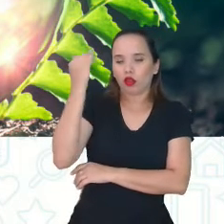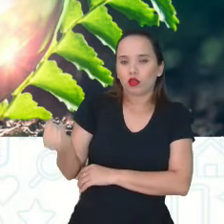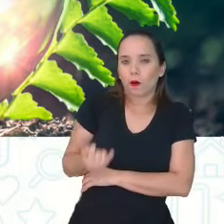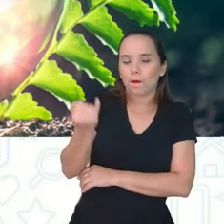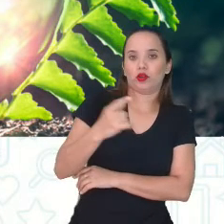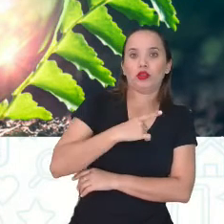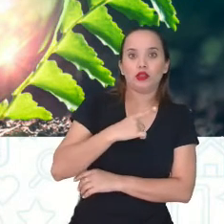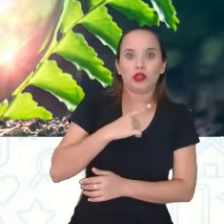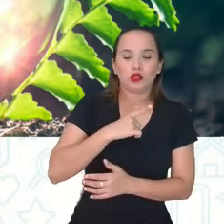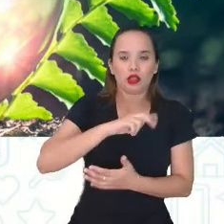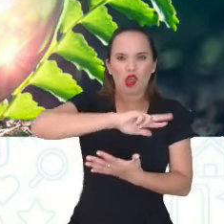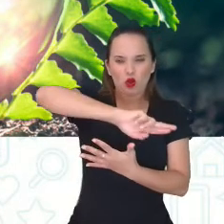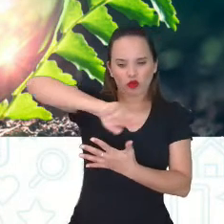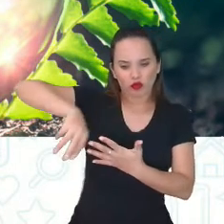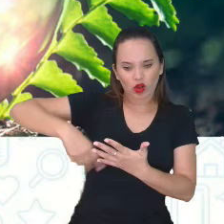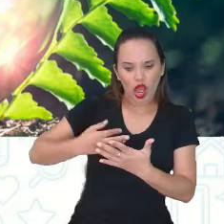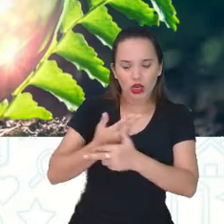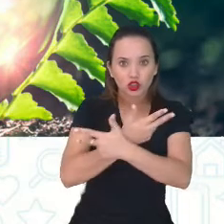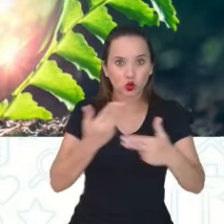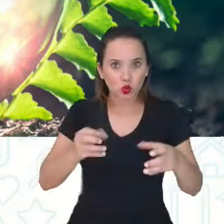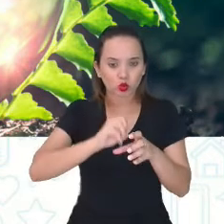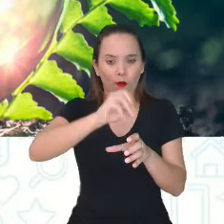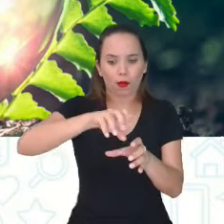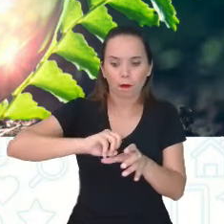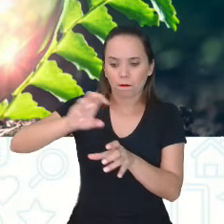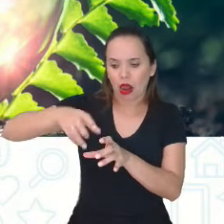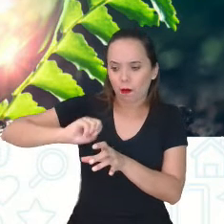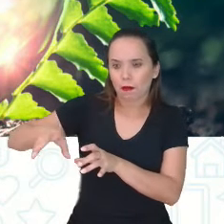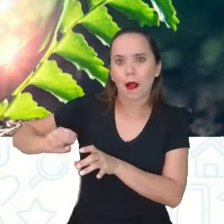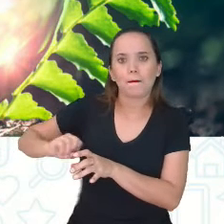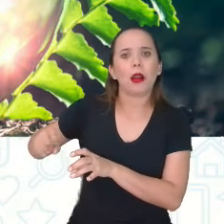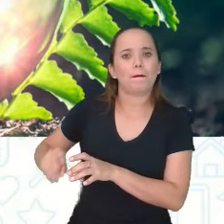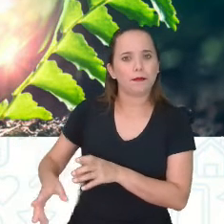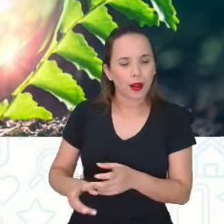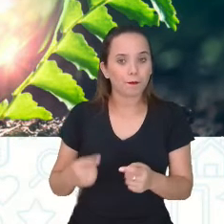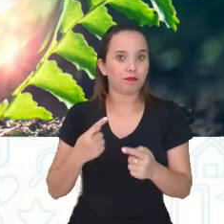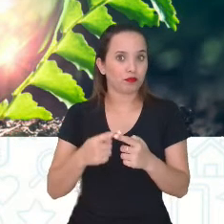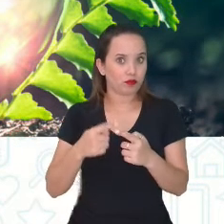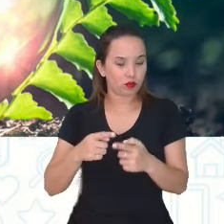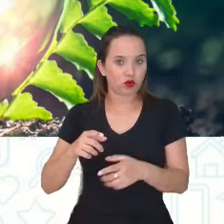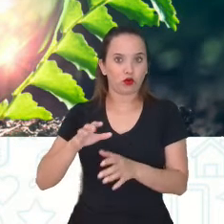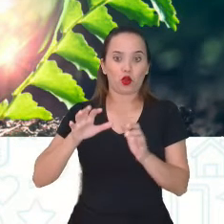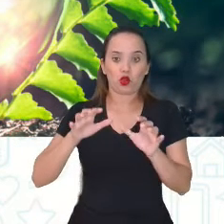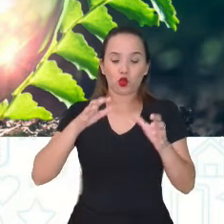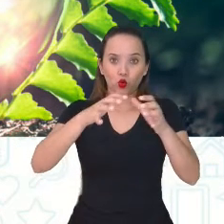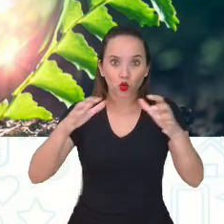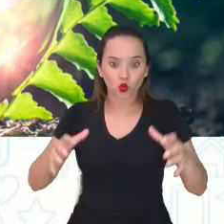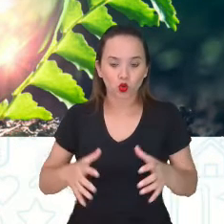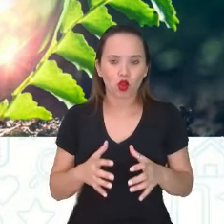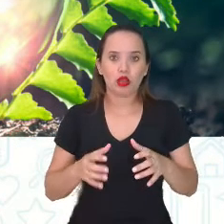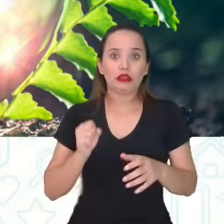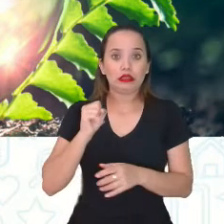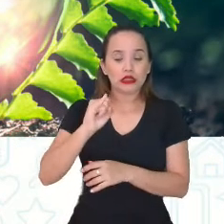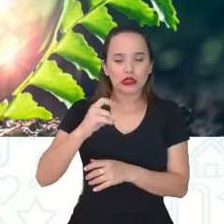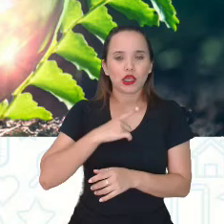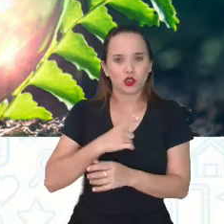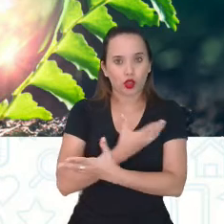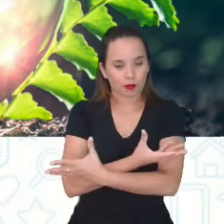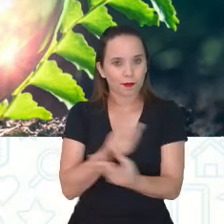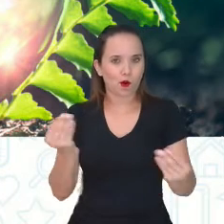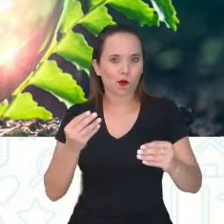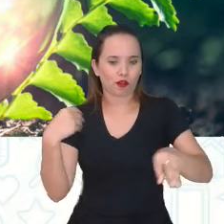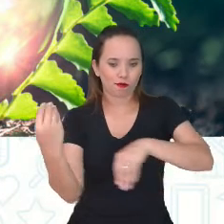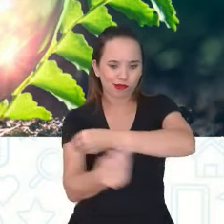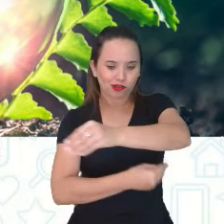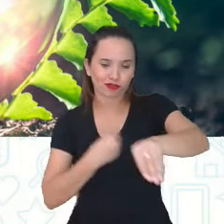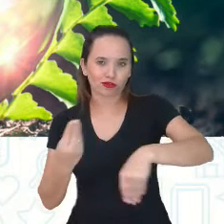de ter uma diversidade, né, de plantações, porque ali as plantas, elas, além de se dialogarem